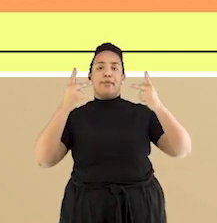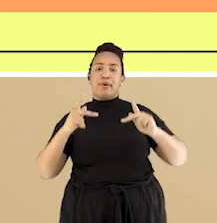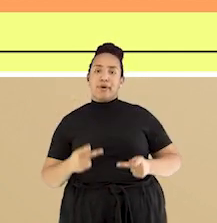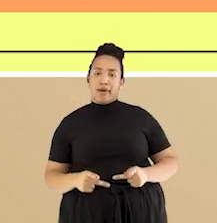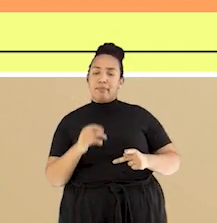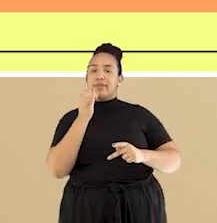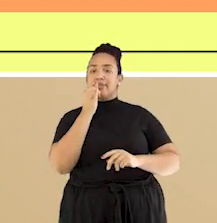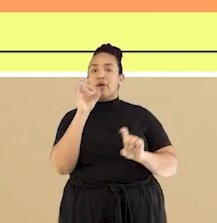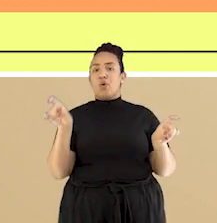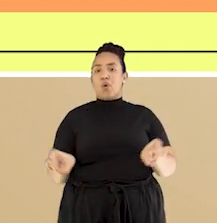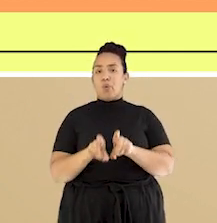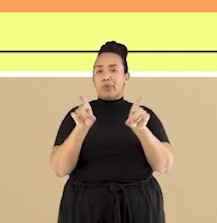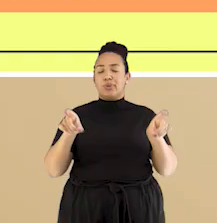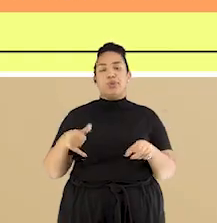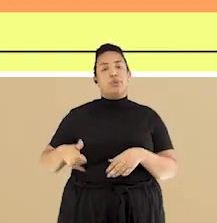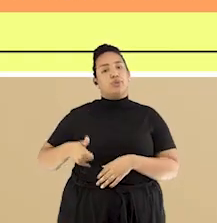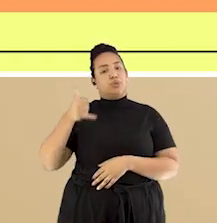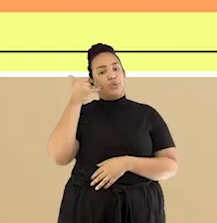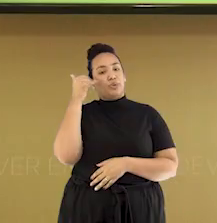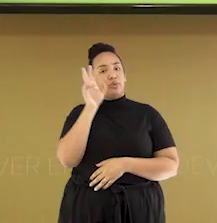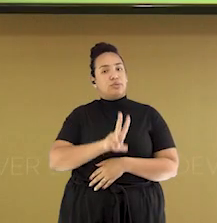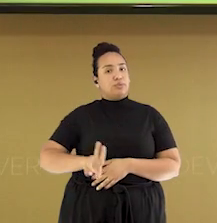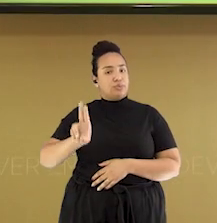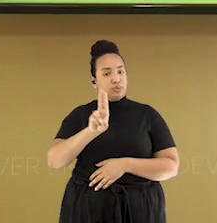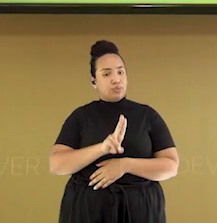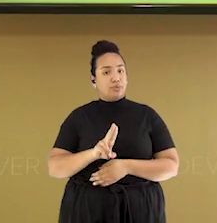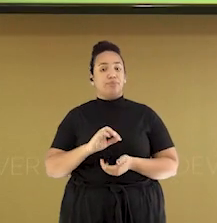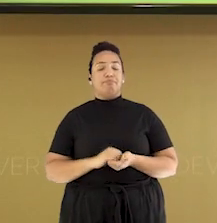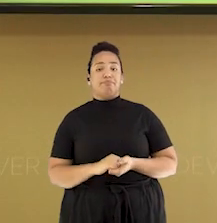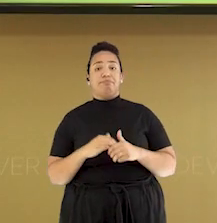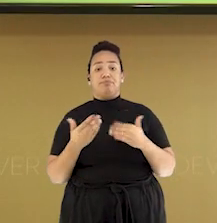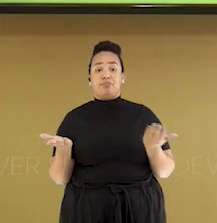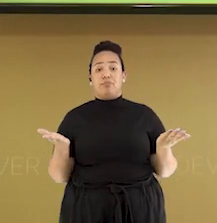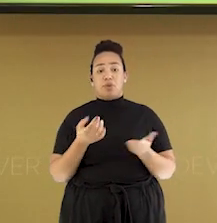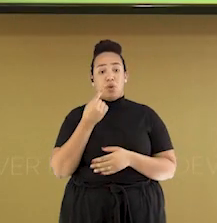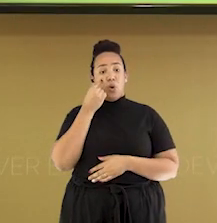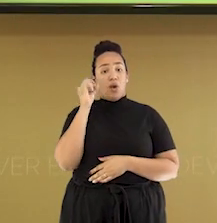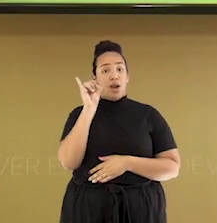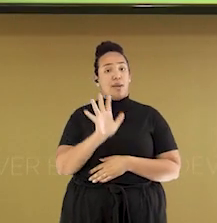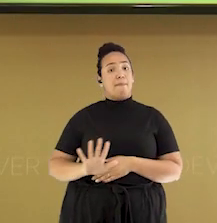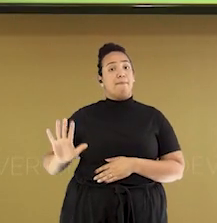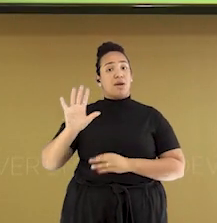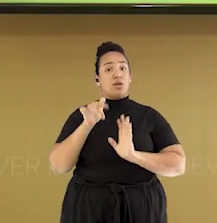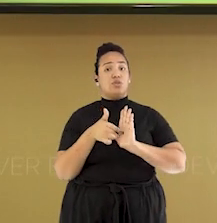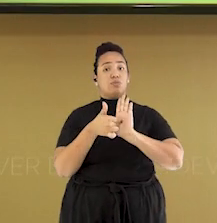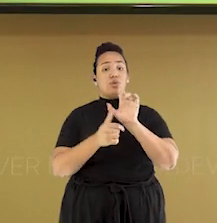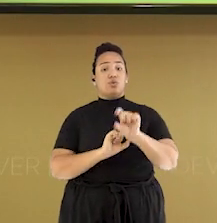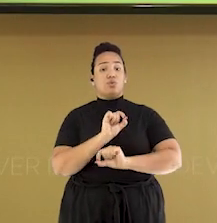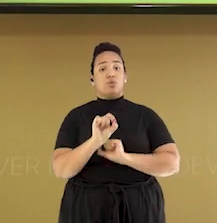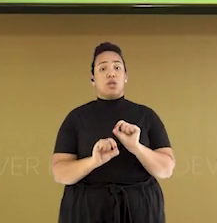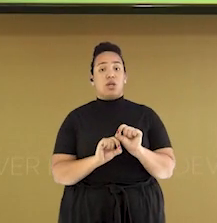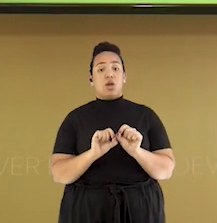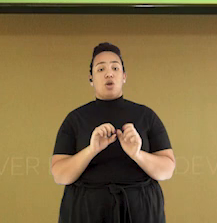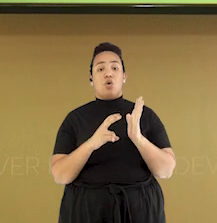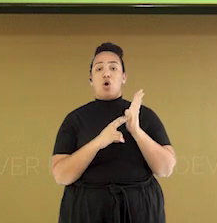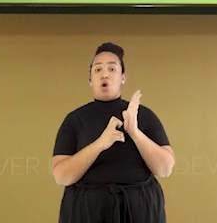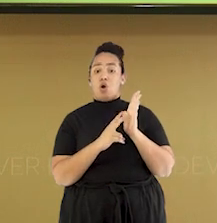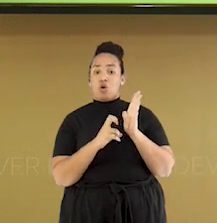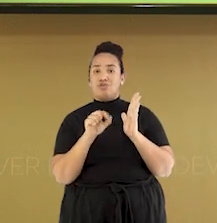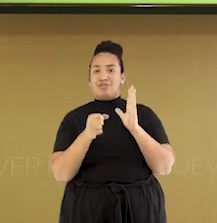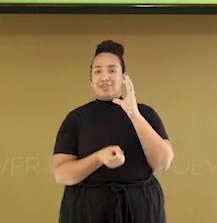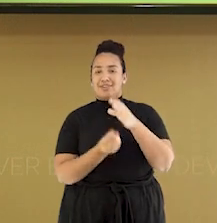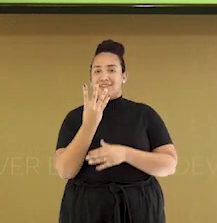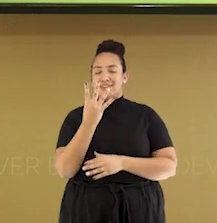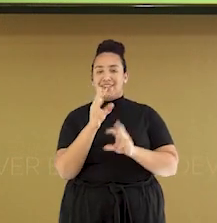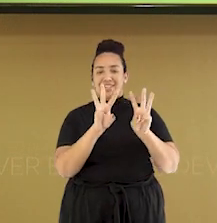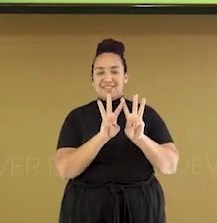computadores ou celulares. Olhem aqui uma imagem que representa os códigos que um programador faz para criar